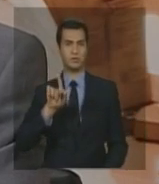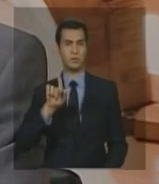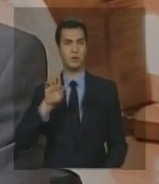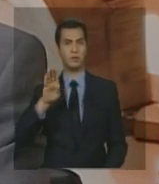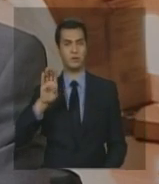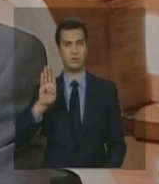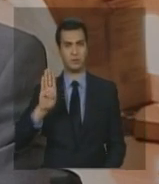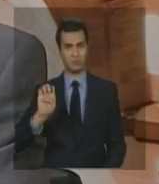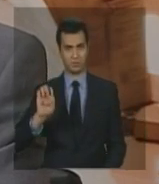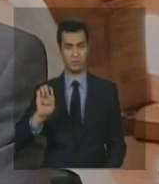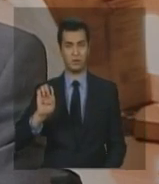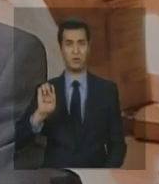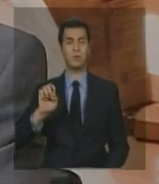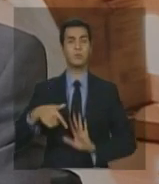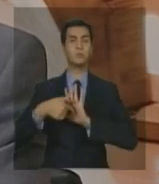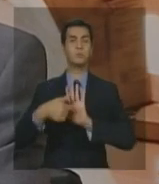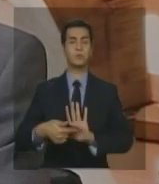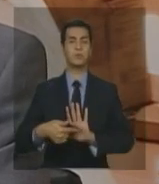pesquisa usando